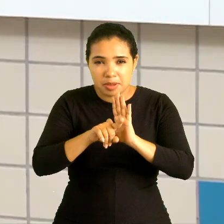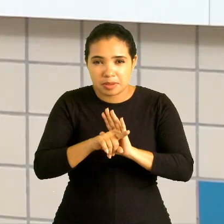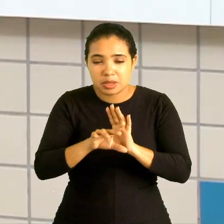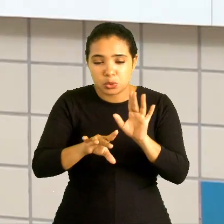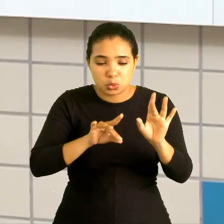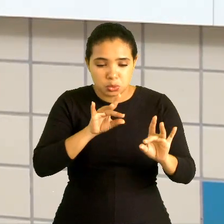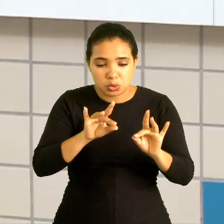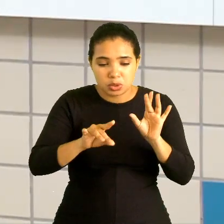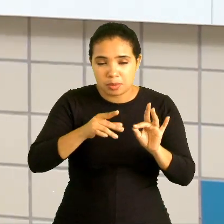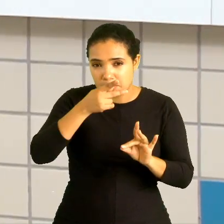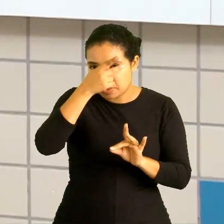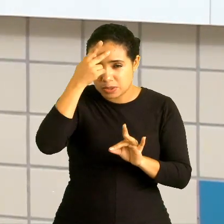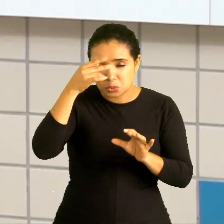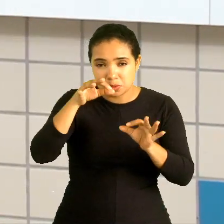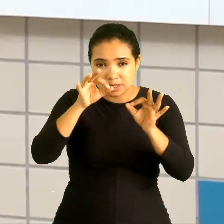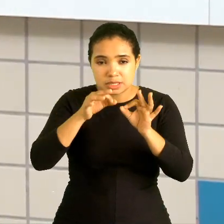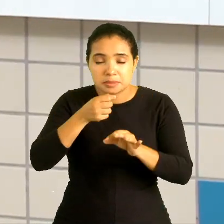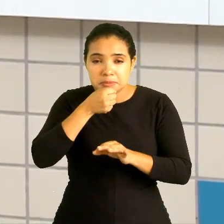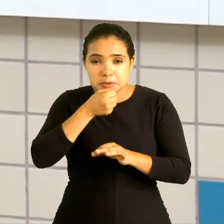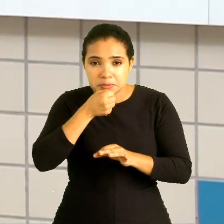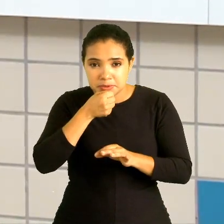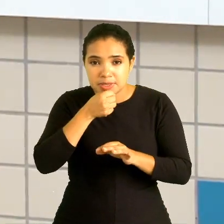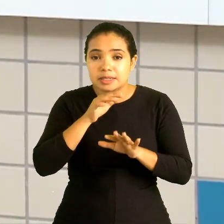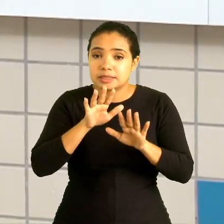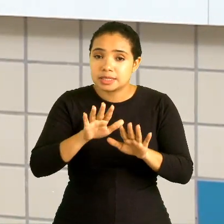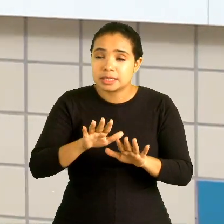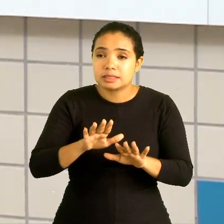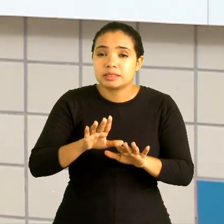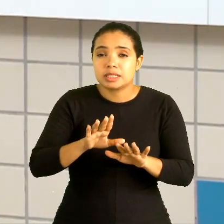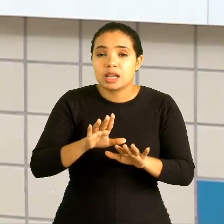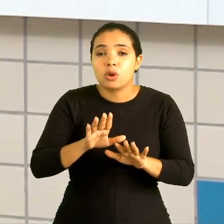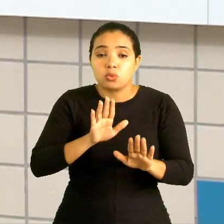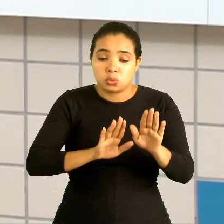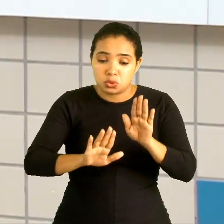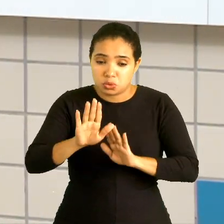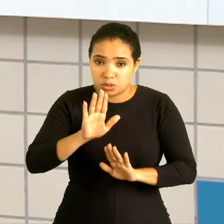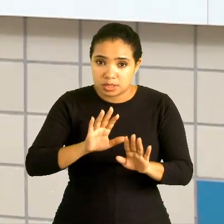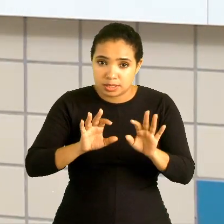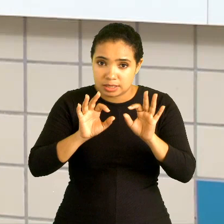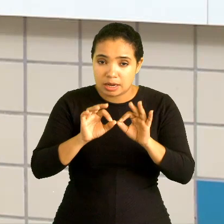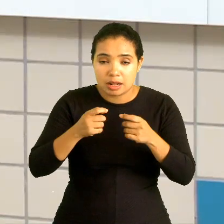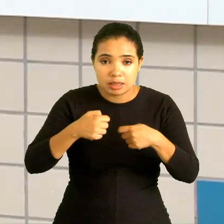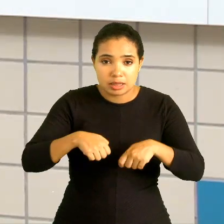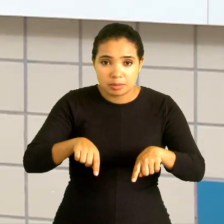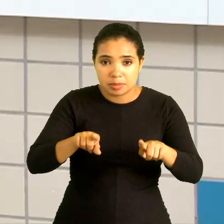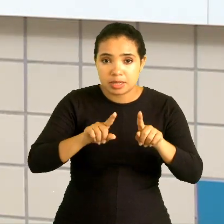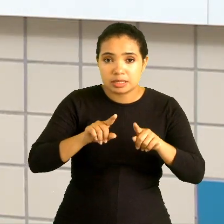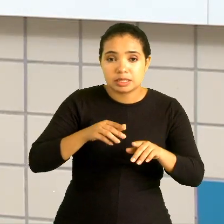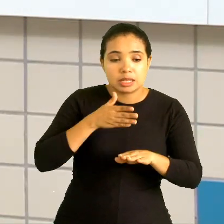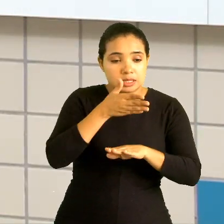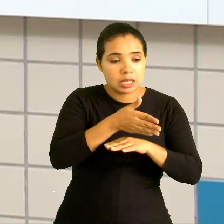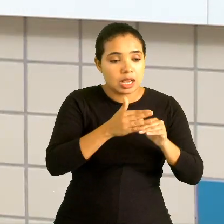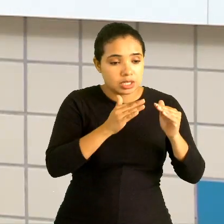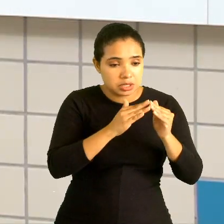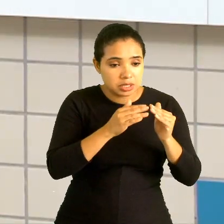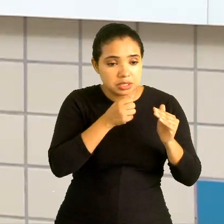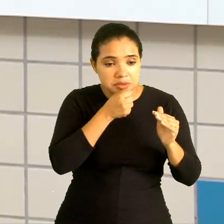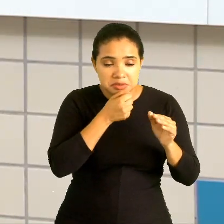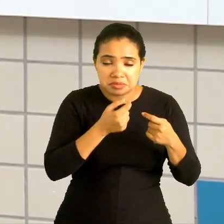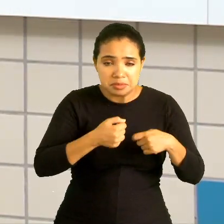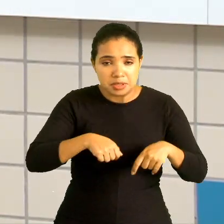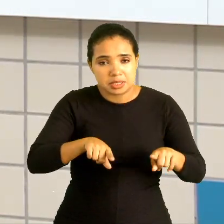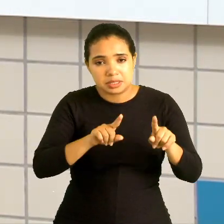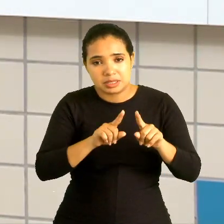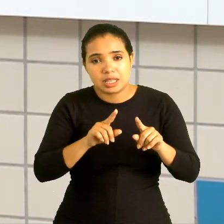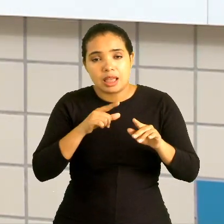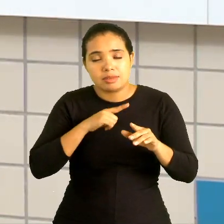escolha a pessoa certa e tomem os devidos cuidados. Não precisa você sair de casa para fazer a entrevista, a